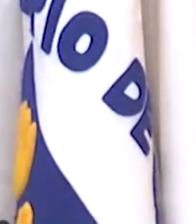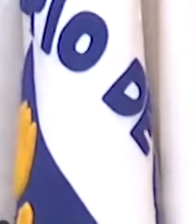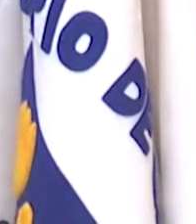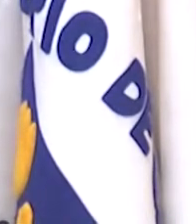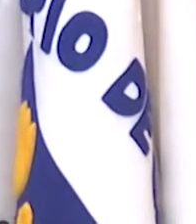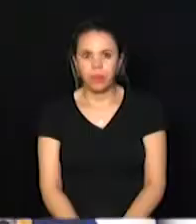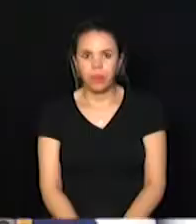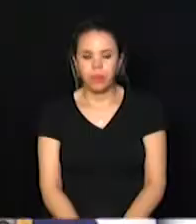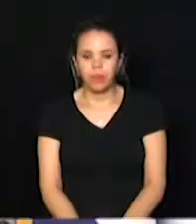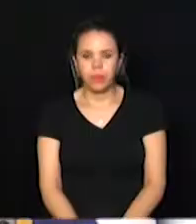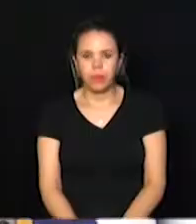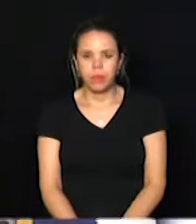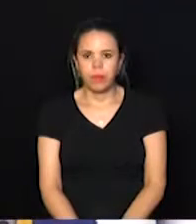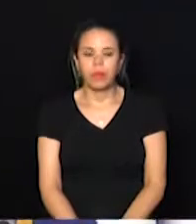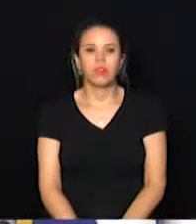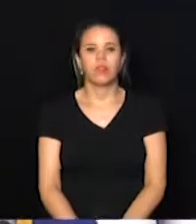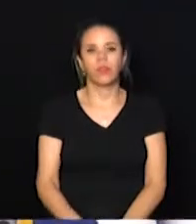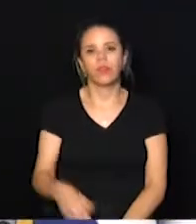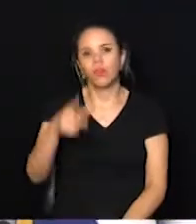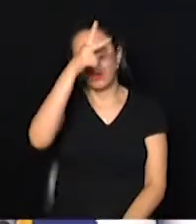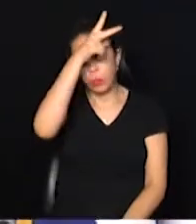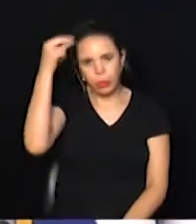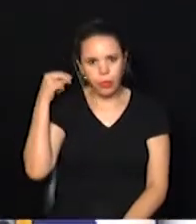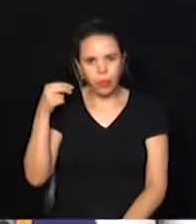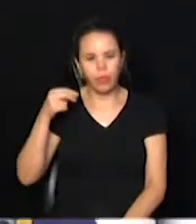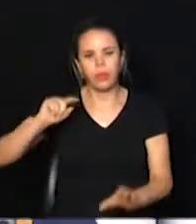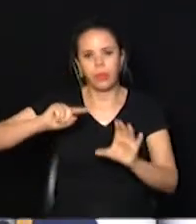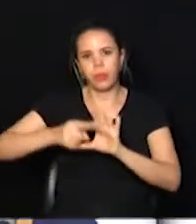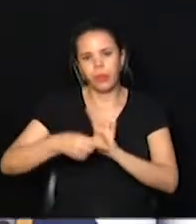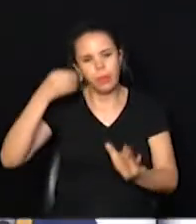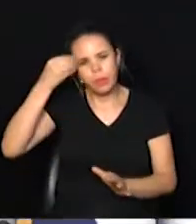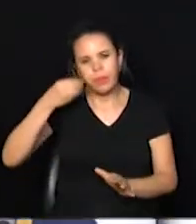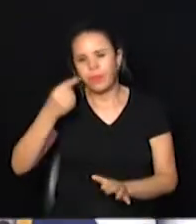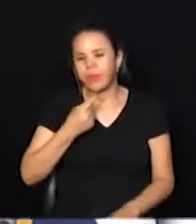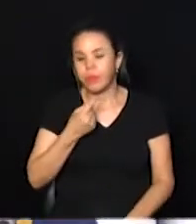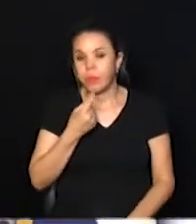Toninho era um profundo conhecedor de Campinas.